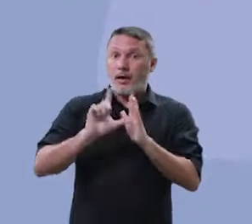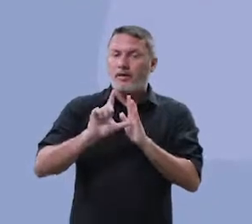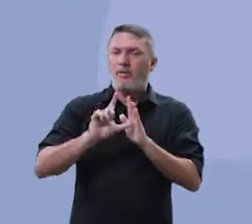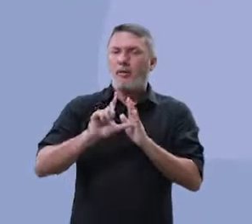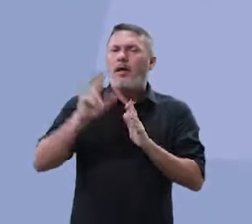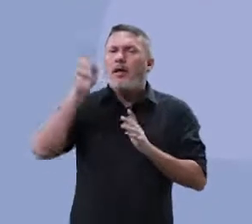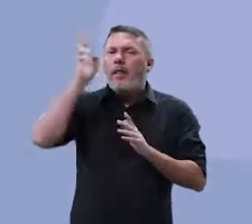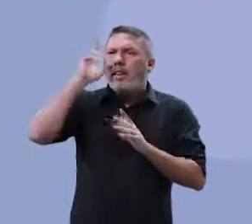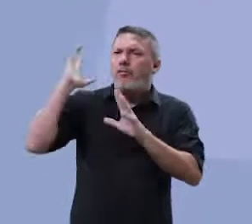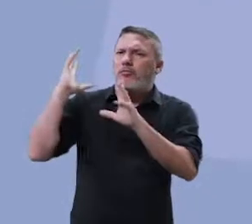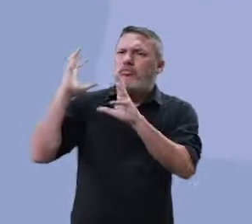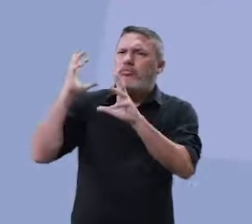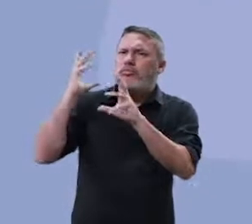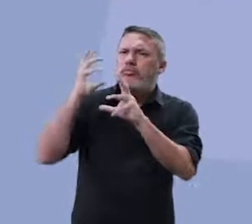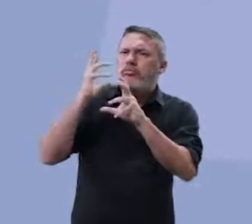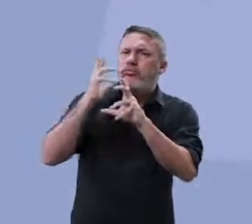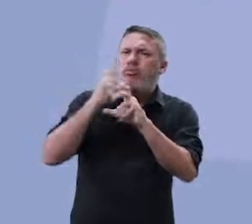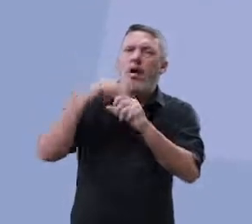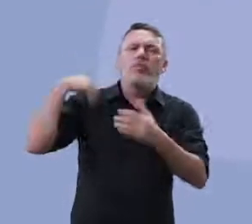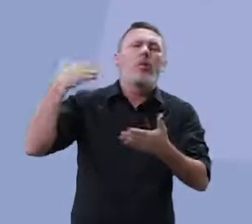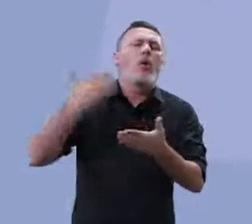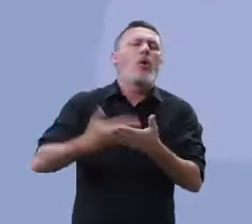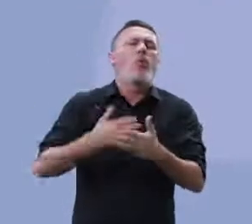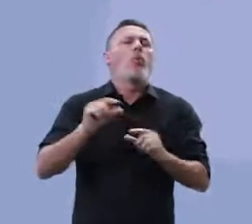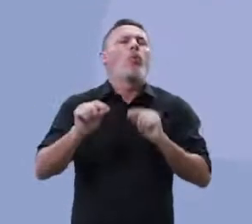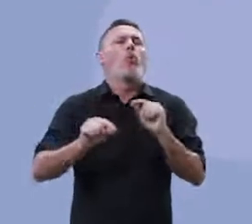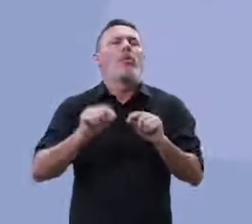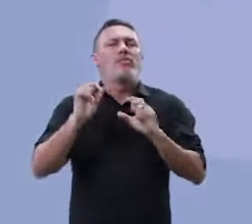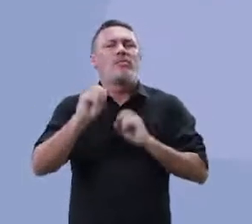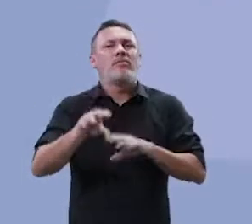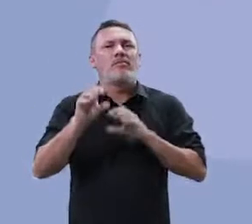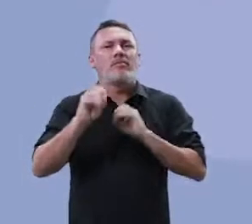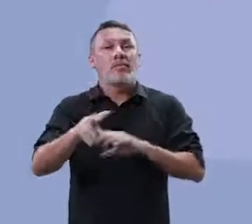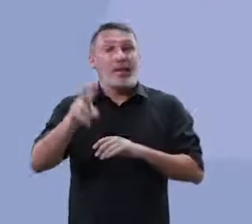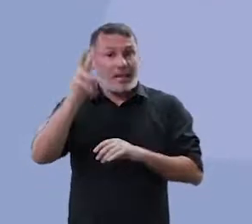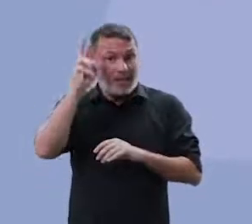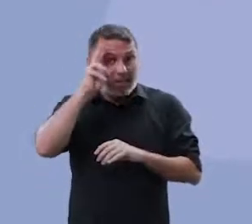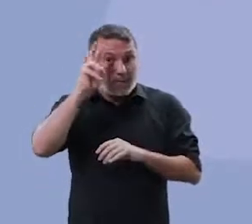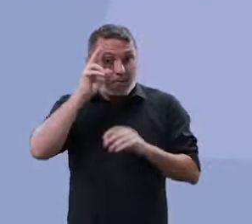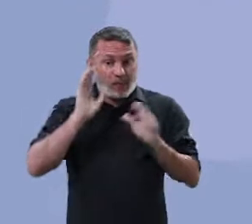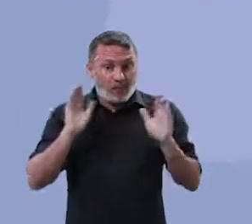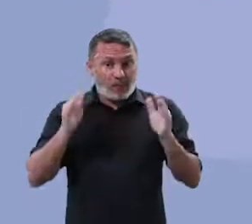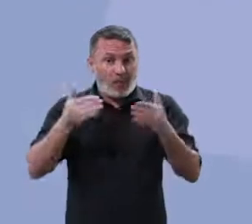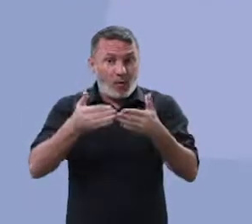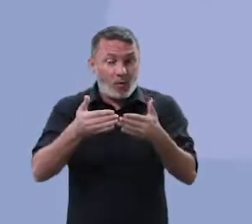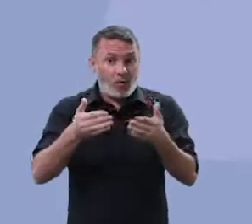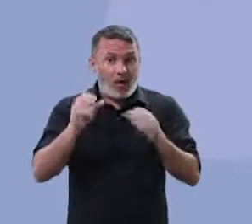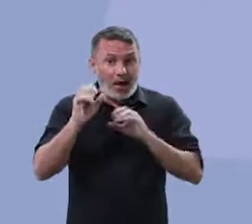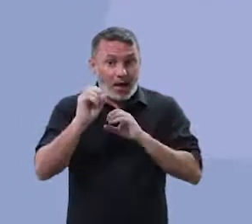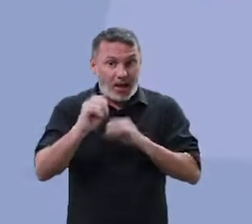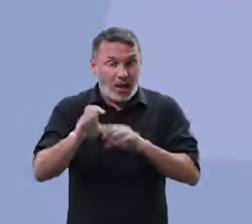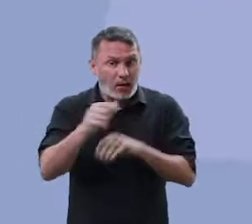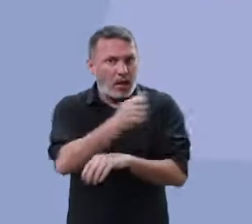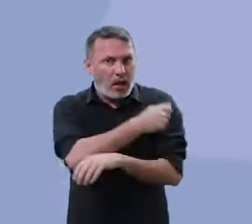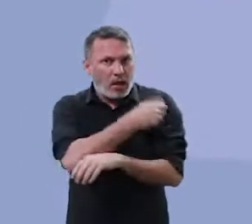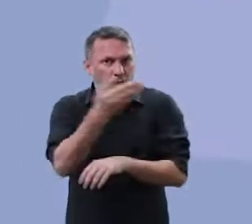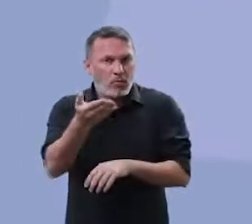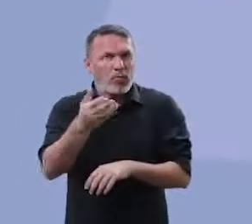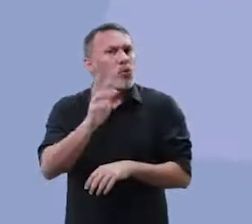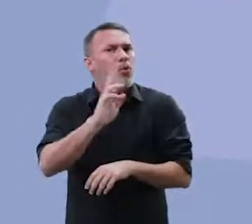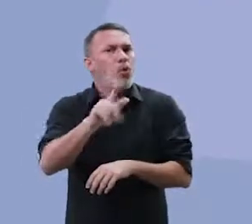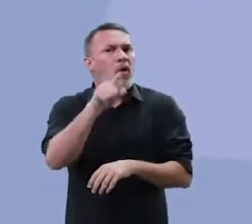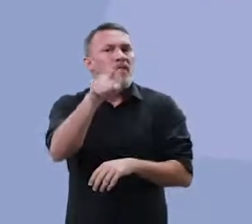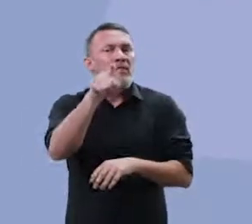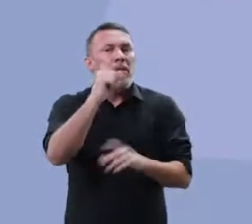aula, vamos relembrar, recapitular o que falamos até aqui. Vale lembrar que o nosso foco, meu caro